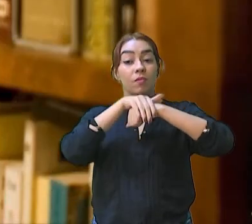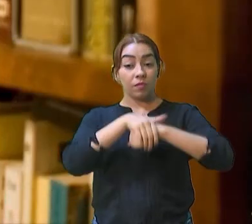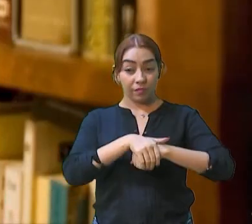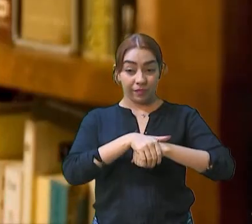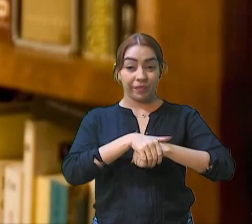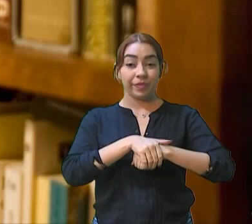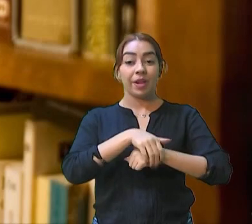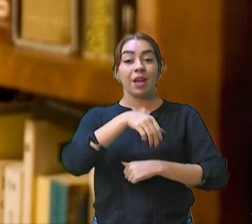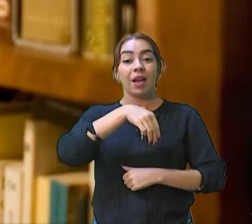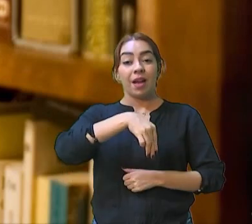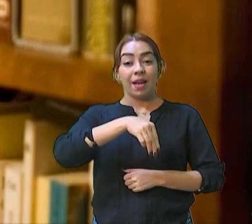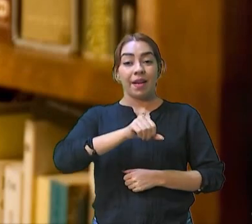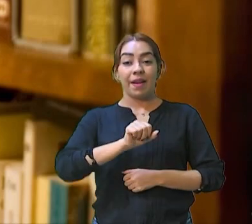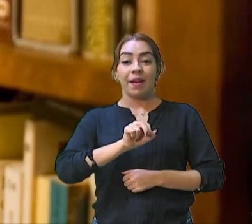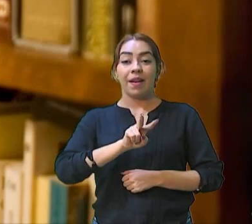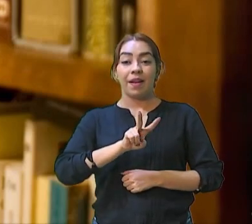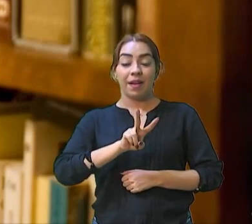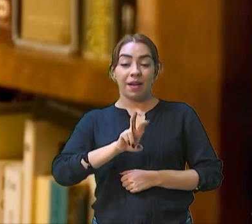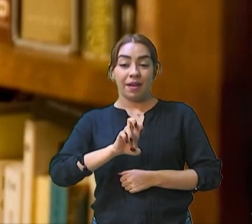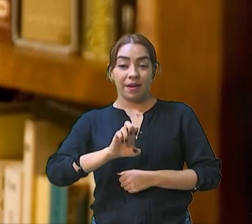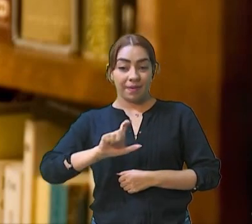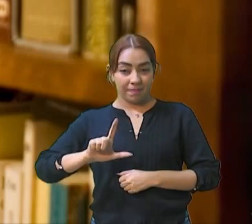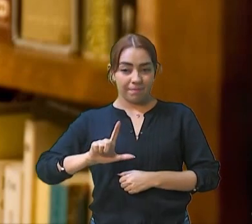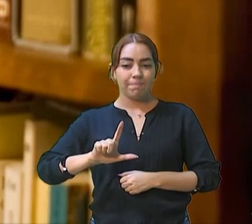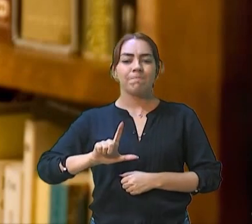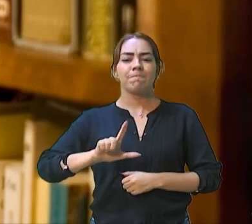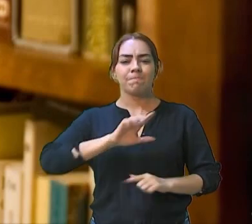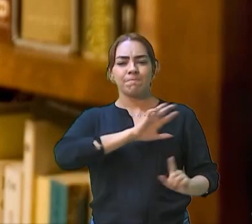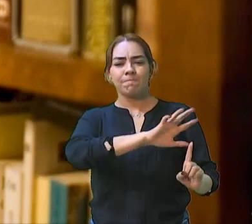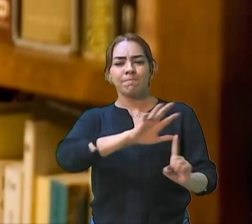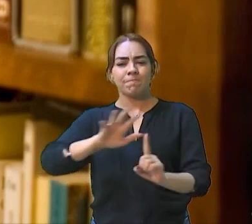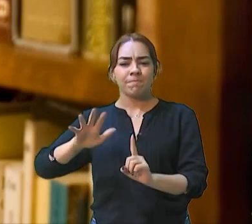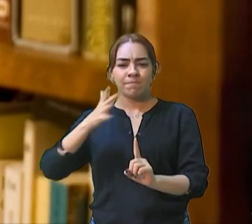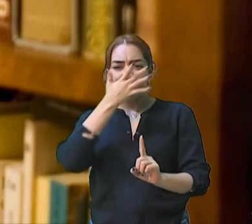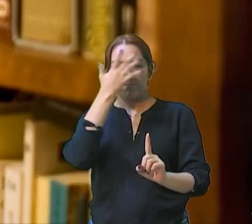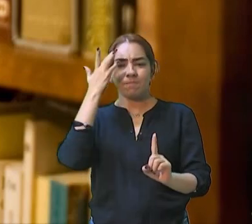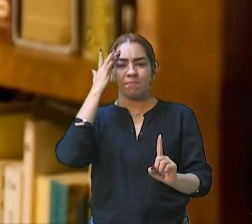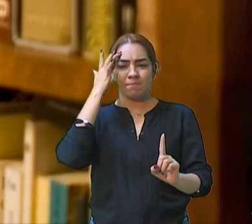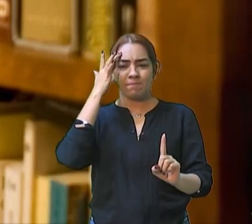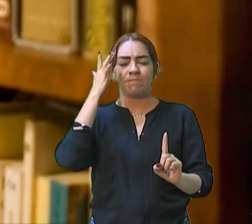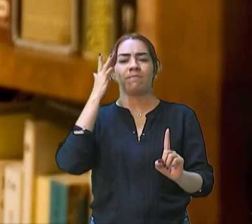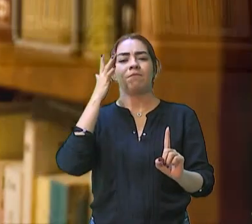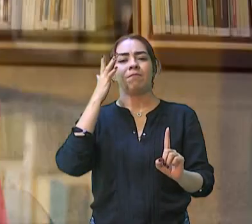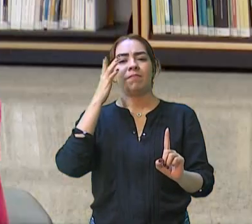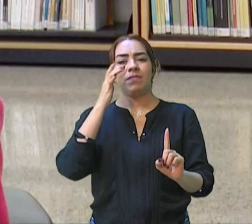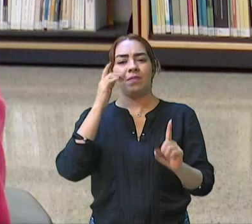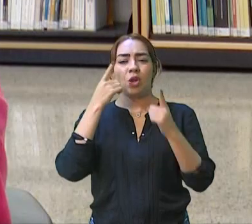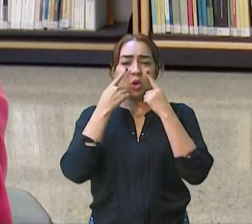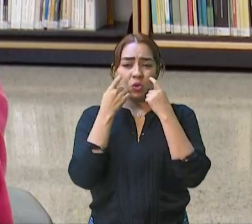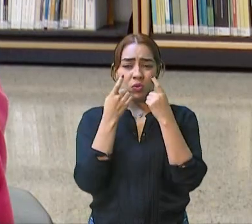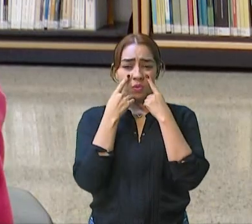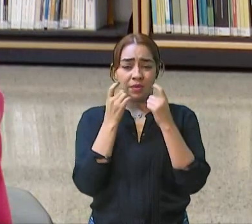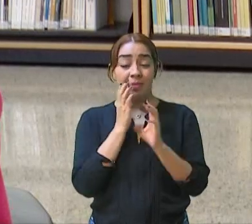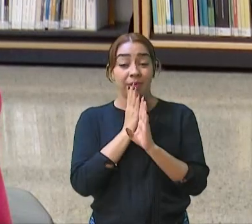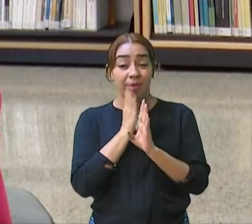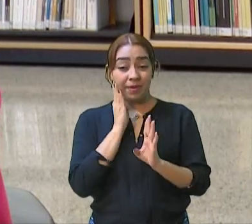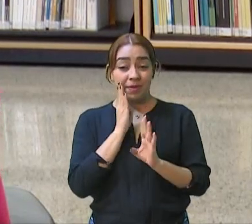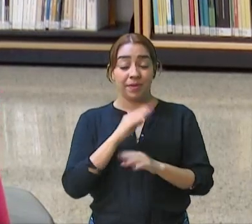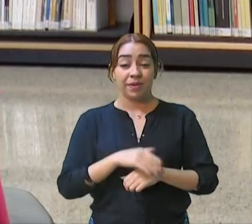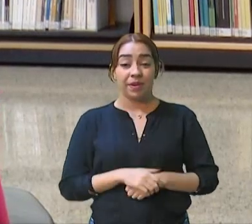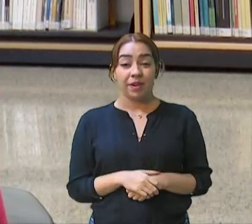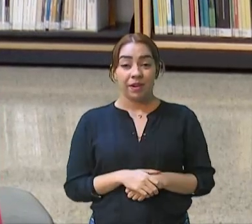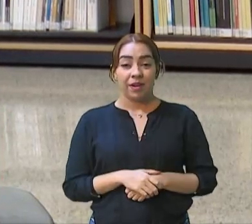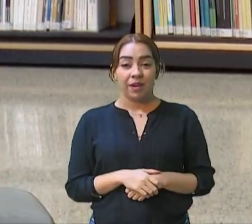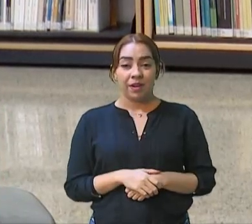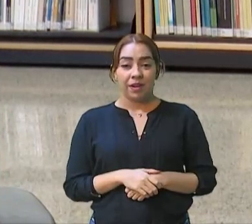chorar, a história por trás da morte da namorada do Homem-Aranha, do professor e